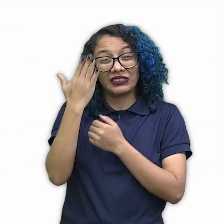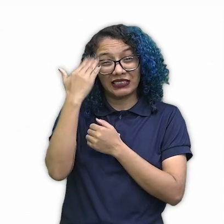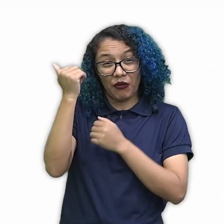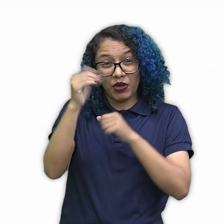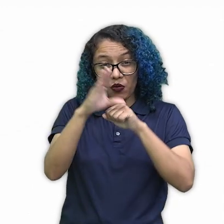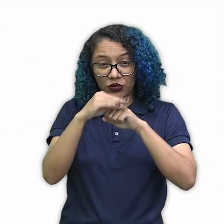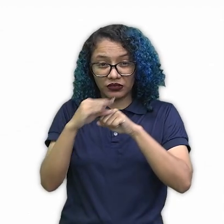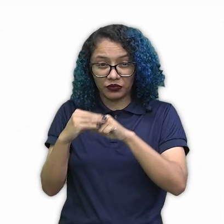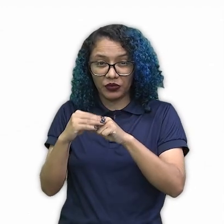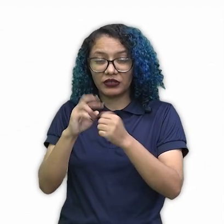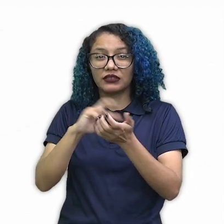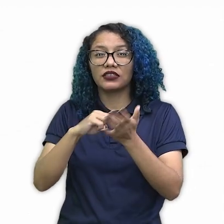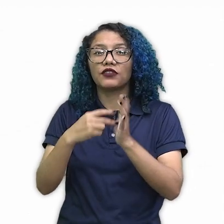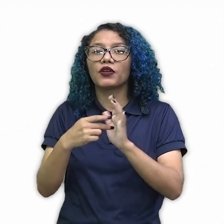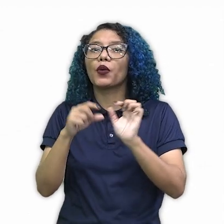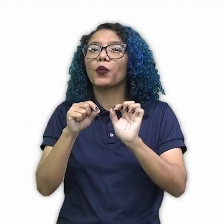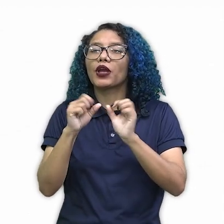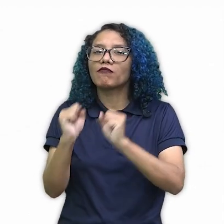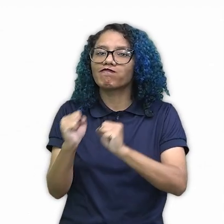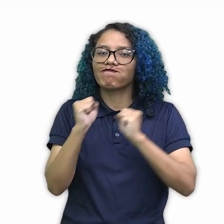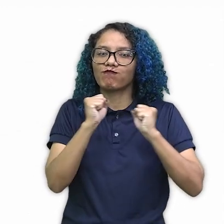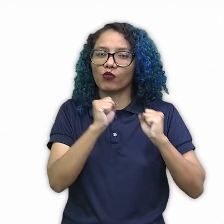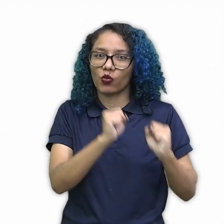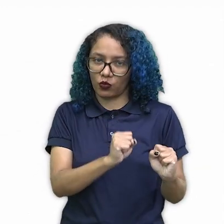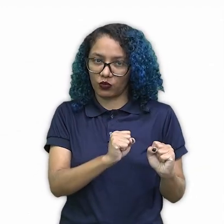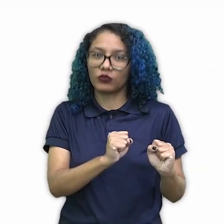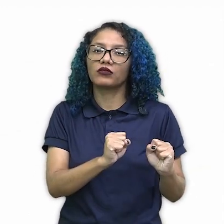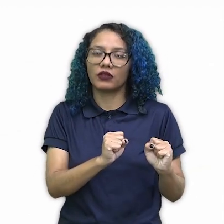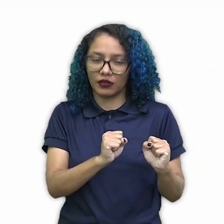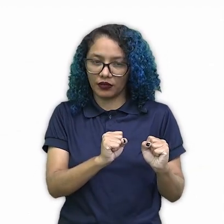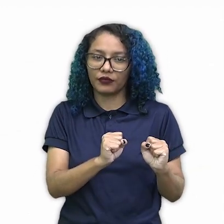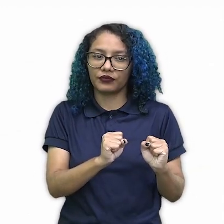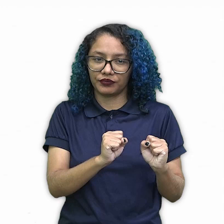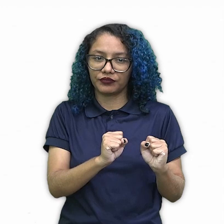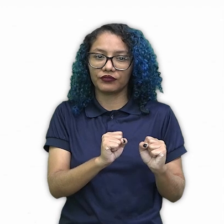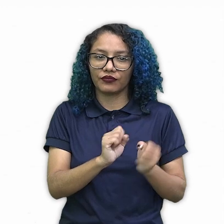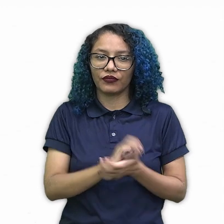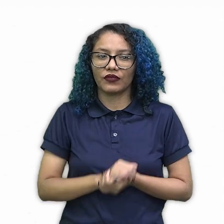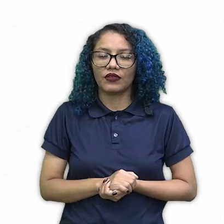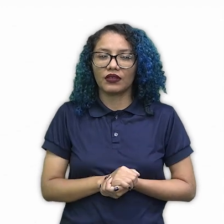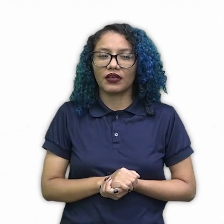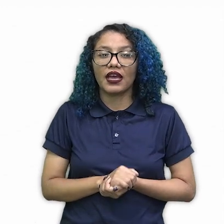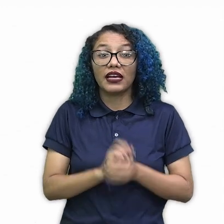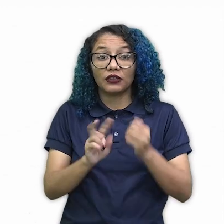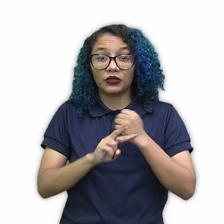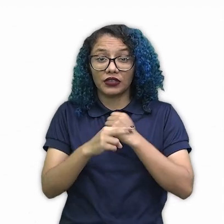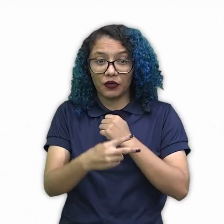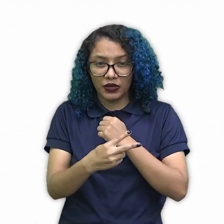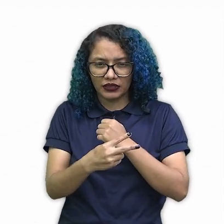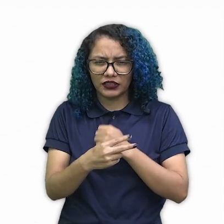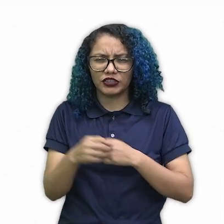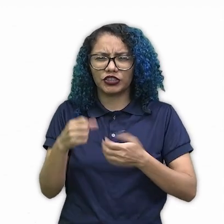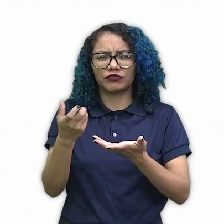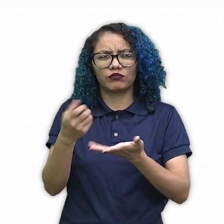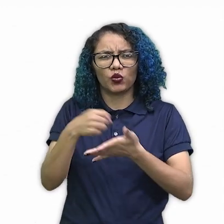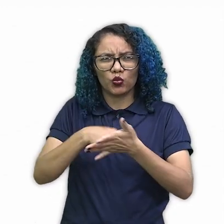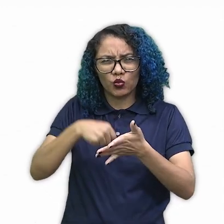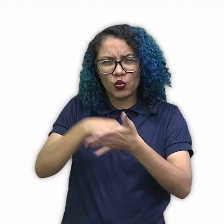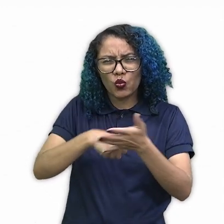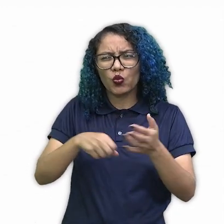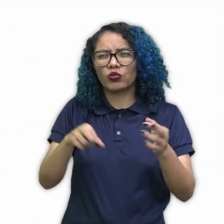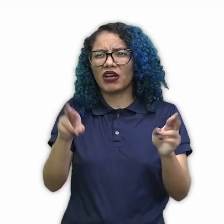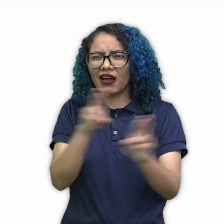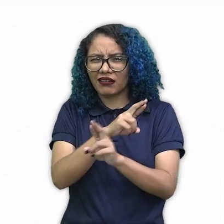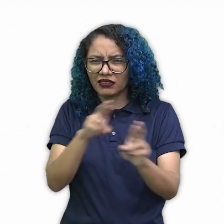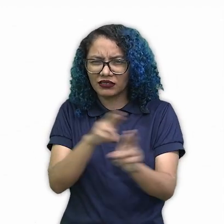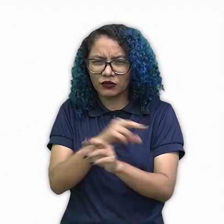poder. Olha só. Ou seja, é fruto de relações de luta, gerador de relações